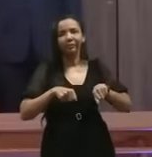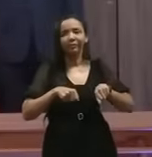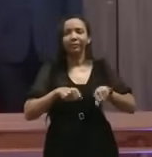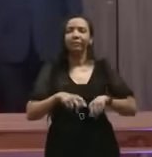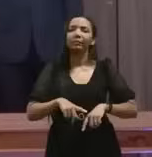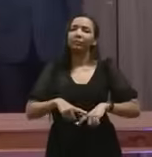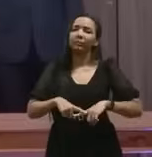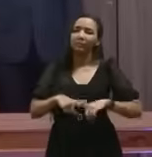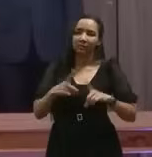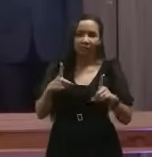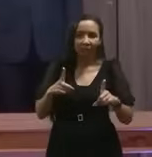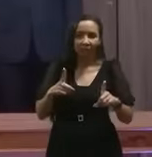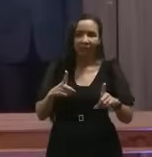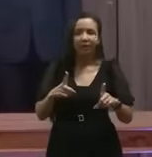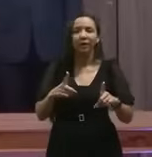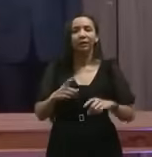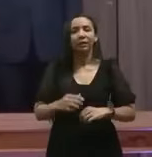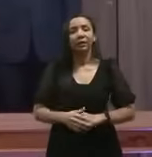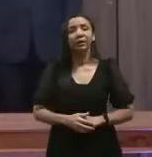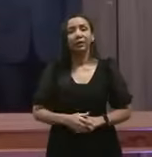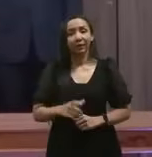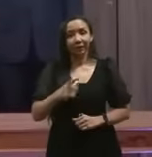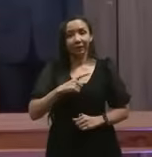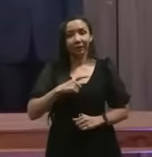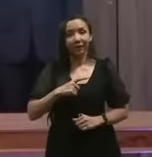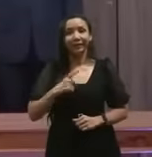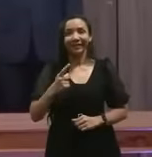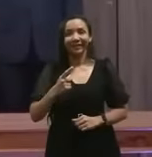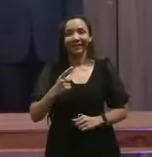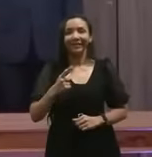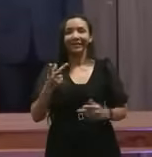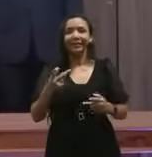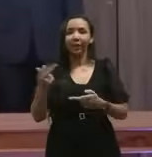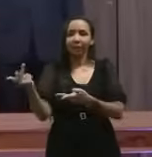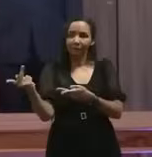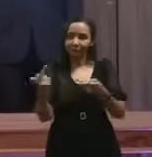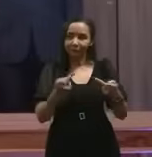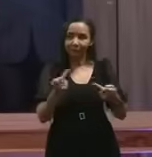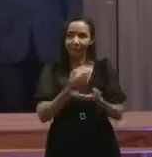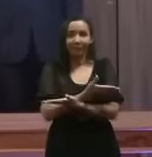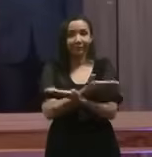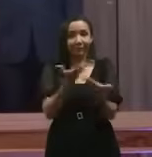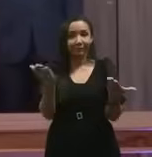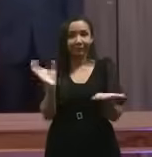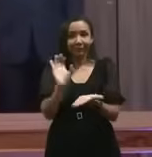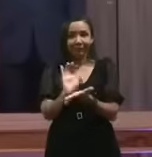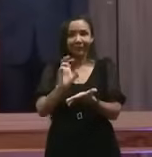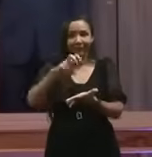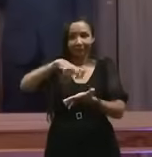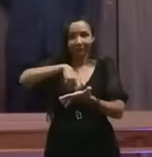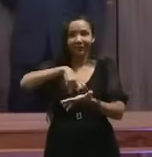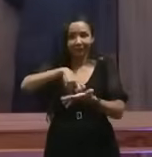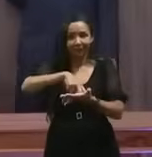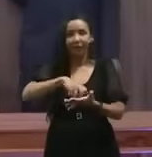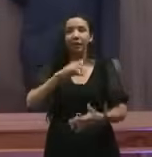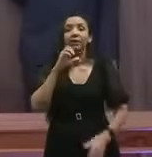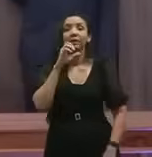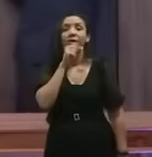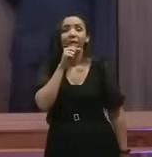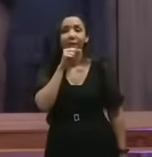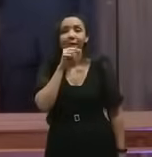céu e aqui já tem um convite a irmã Iracema convida toda a igreja para O Cenáculo de oração este